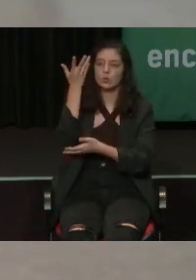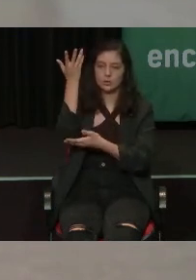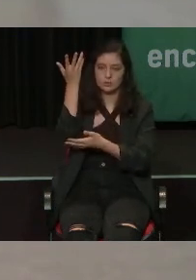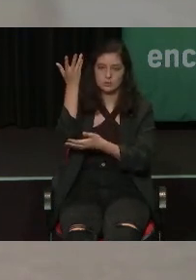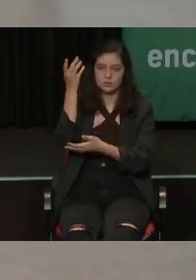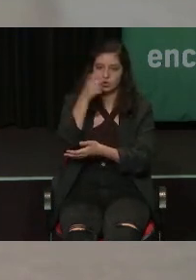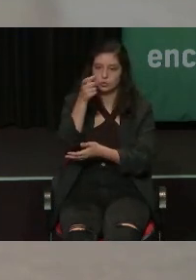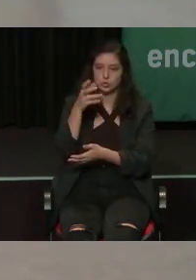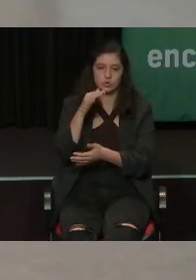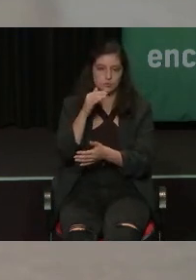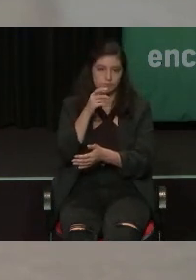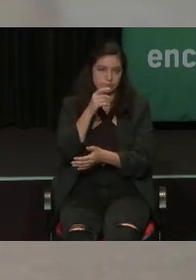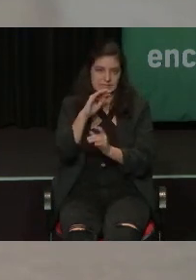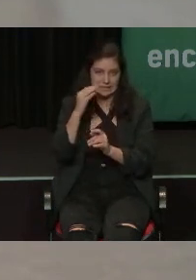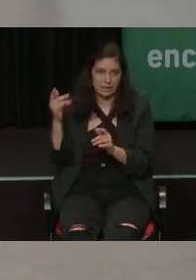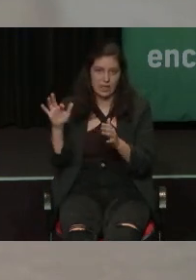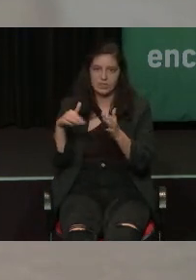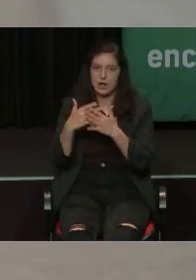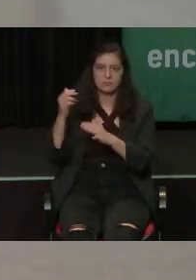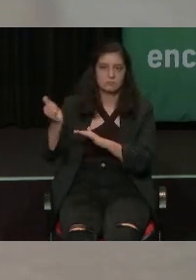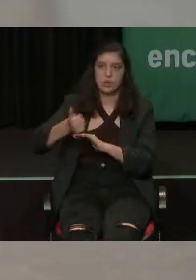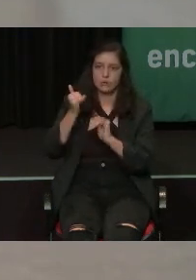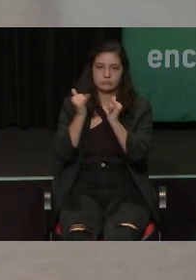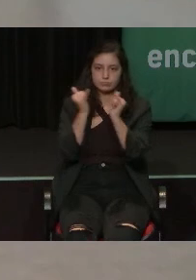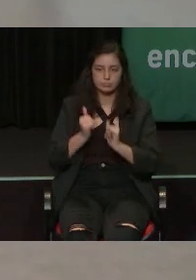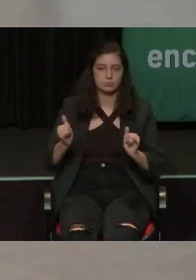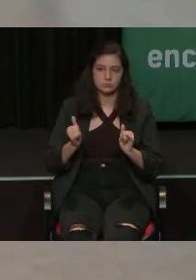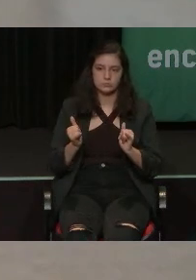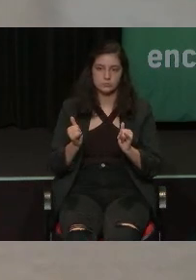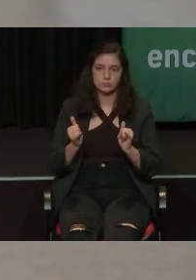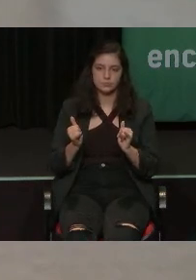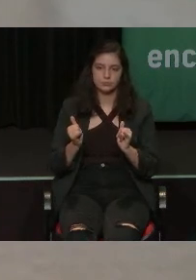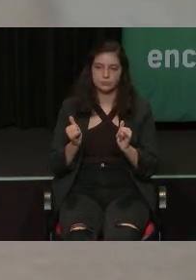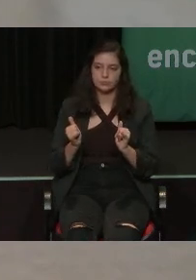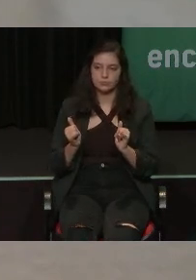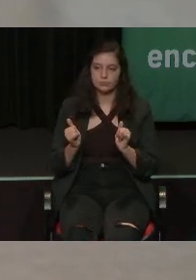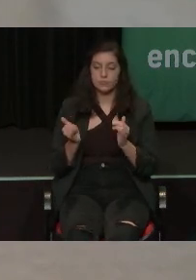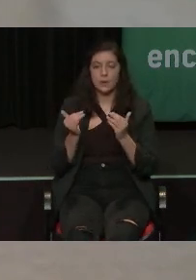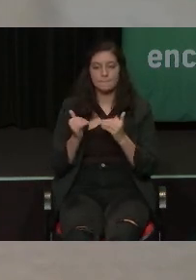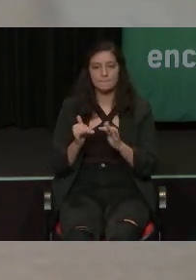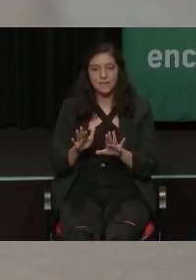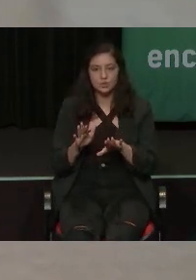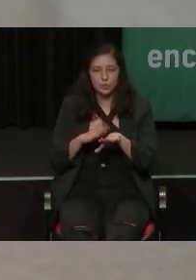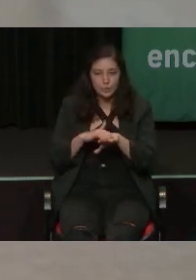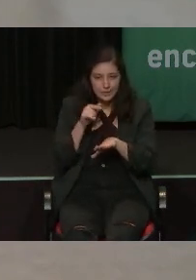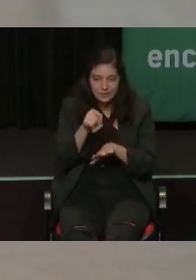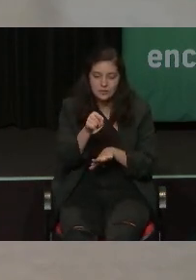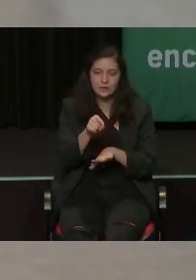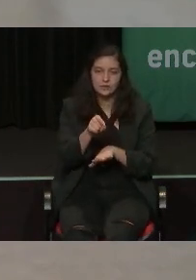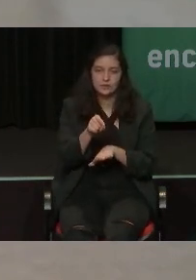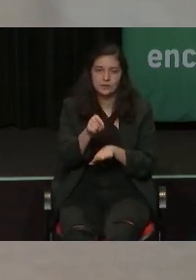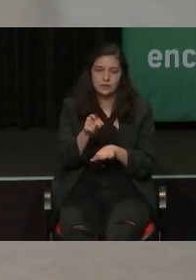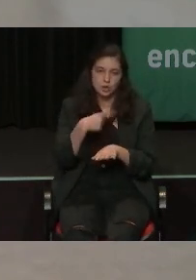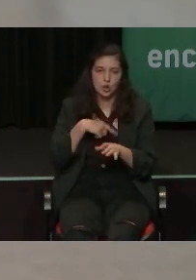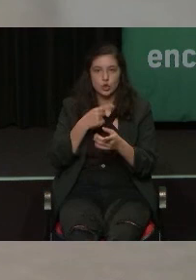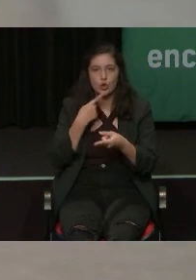facto, dos melhores a nível internacional. Mas, precisamente por isso, vamos